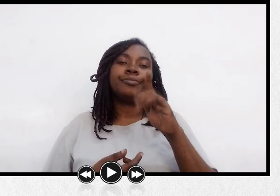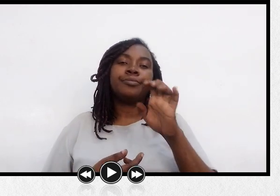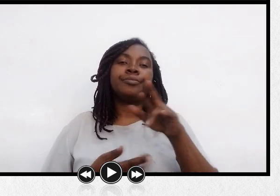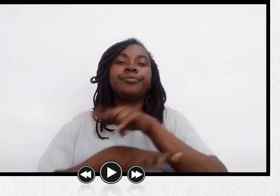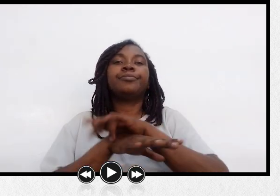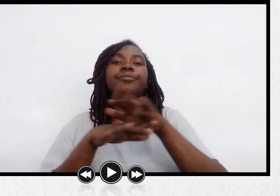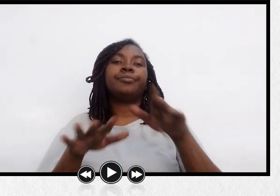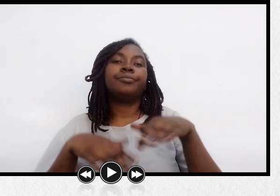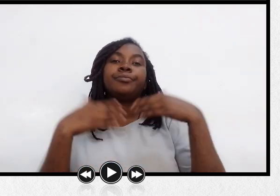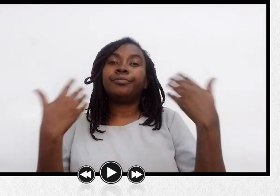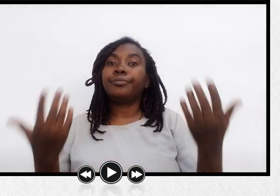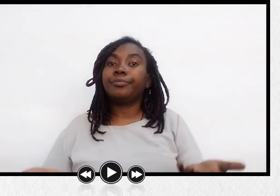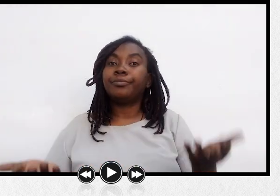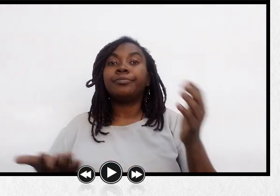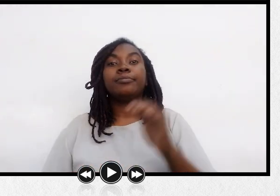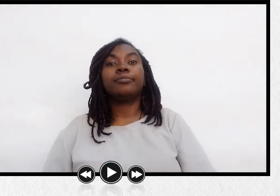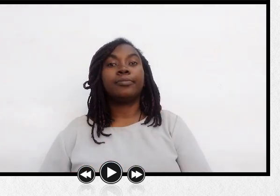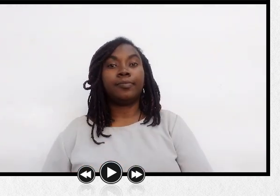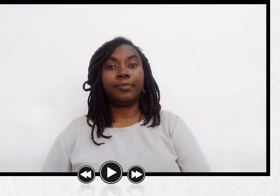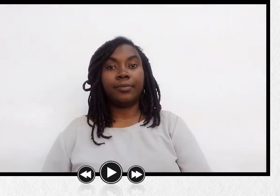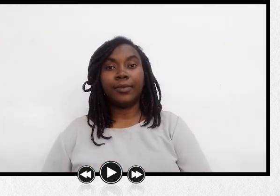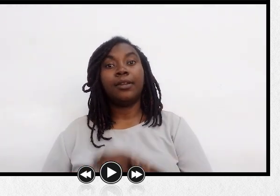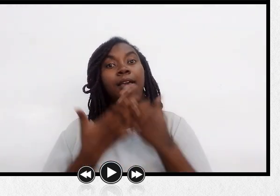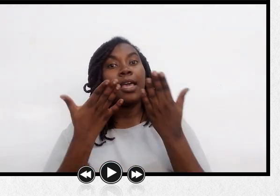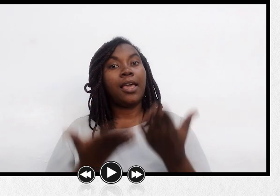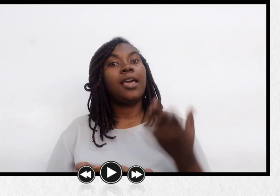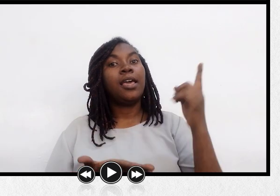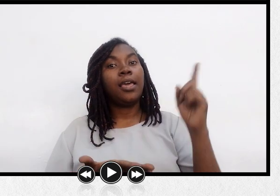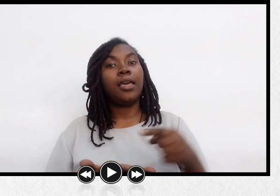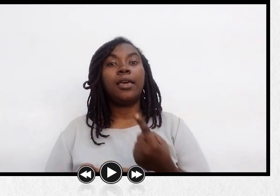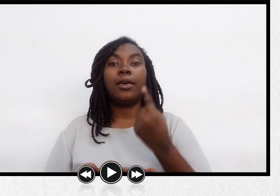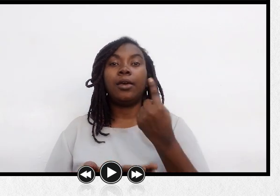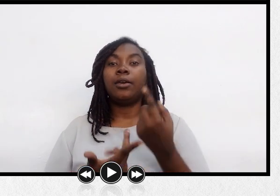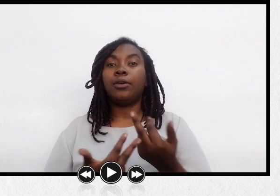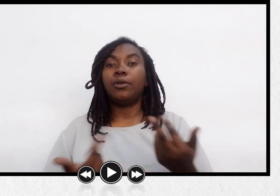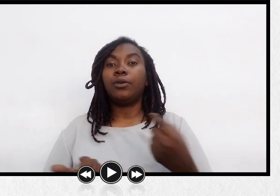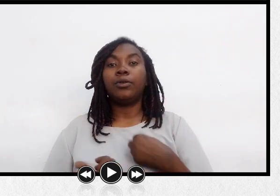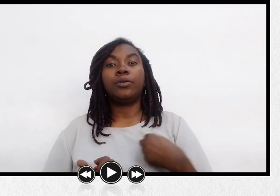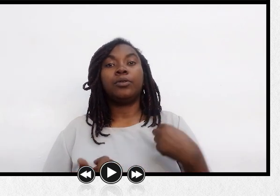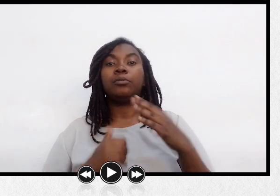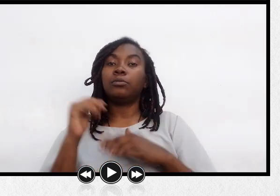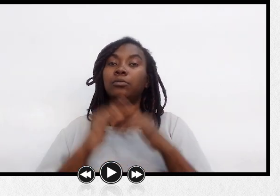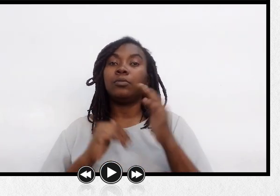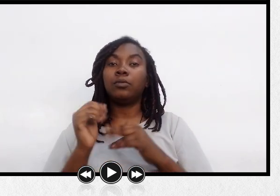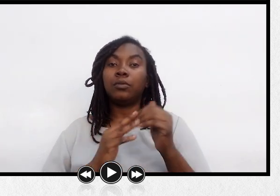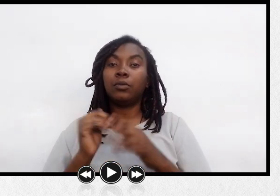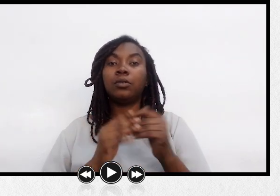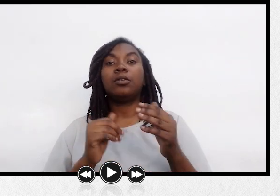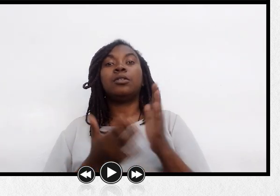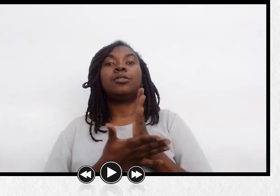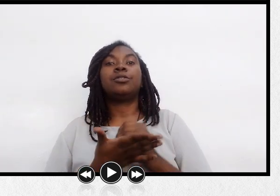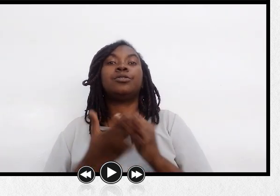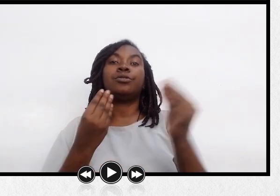coisas. Então, essa é uma das coisas que uma das competências, essa distribuição